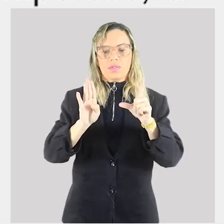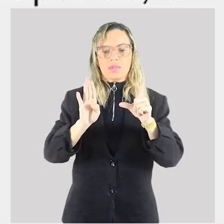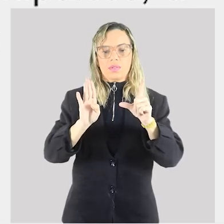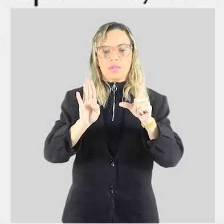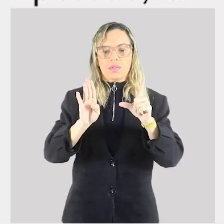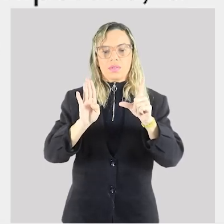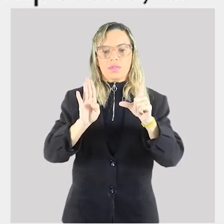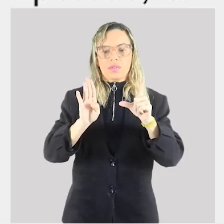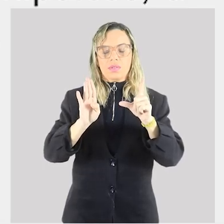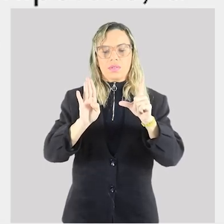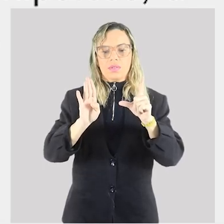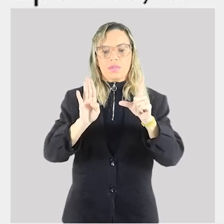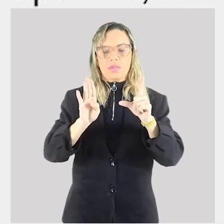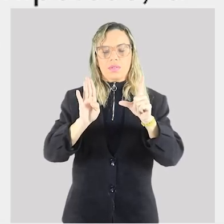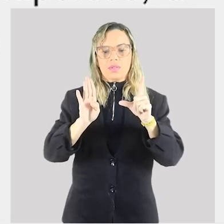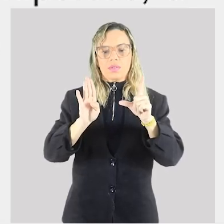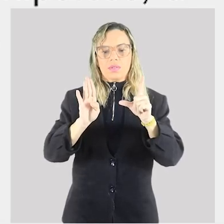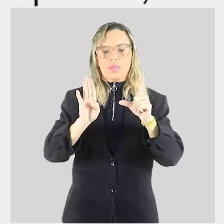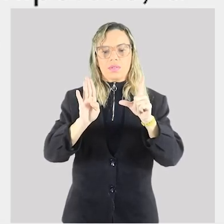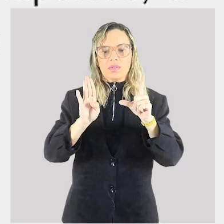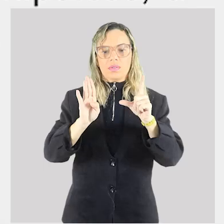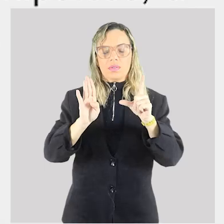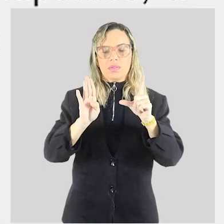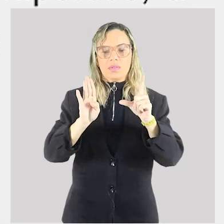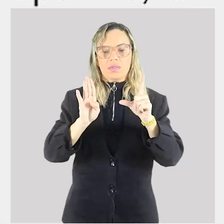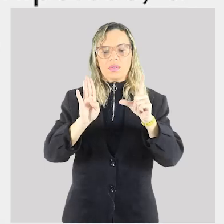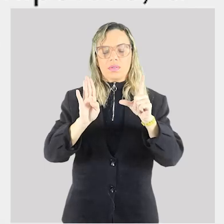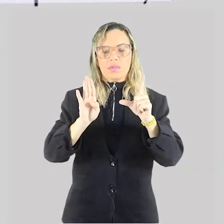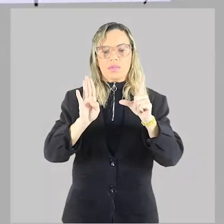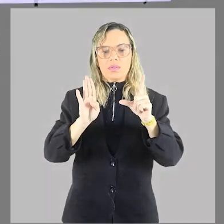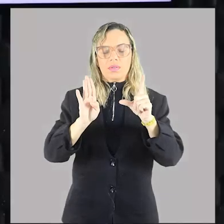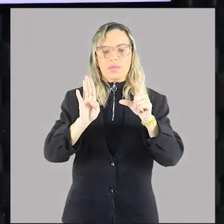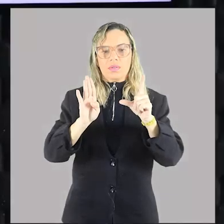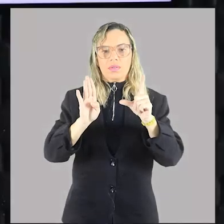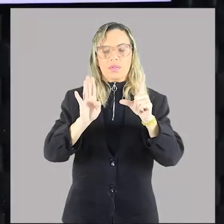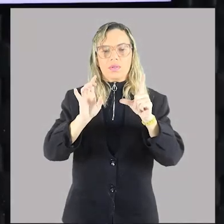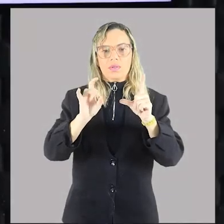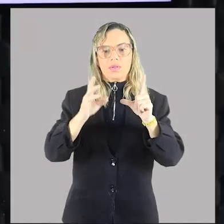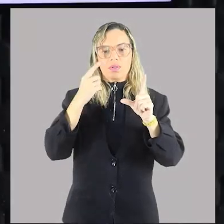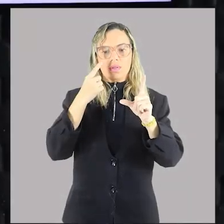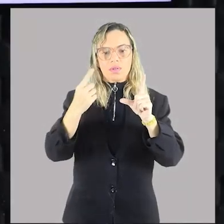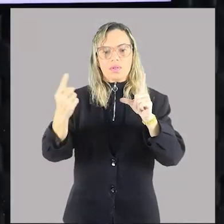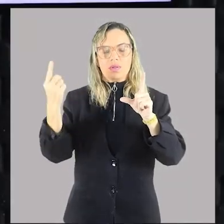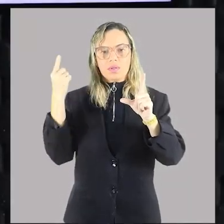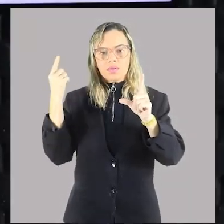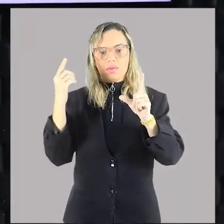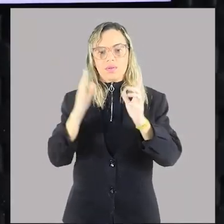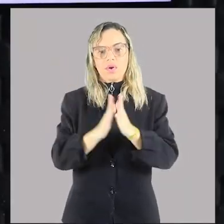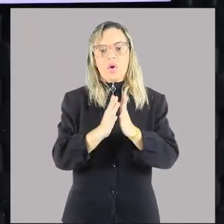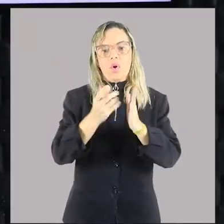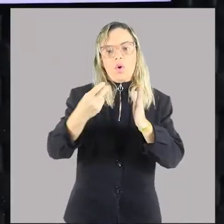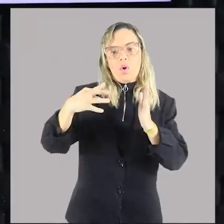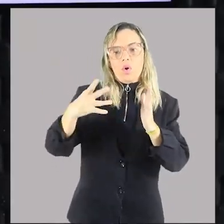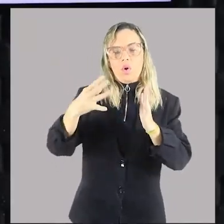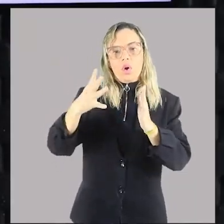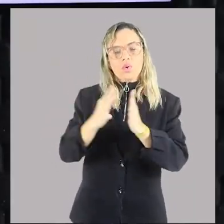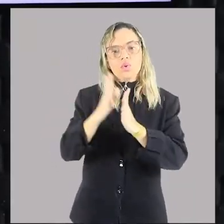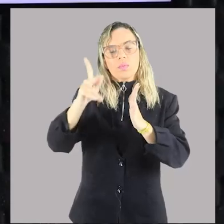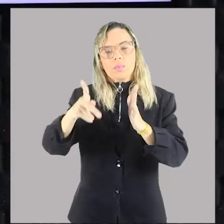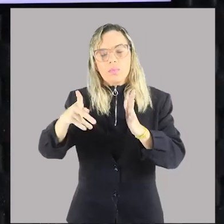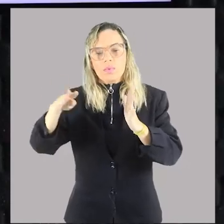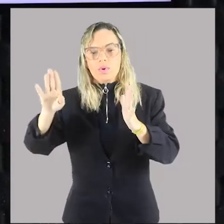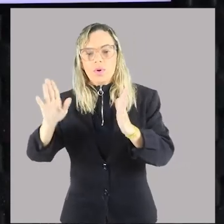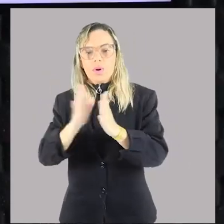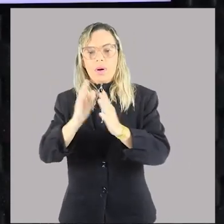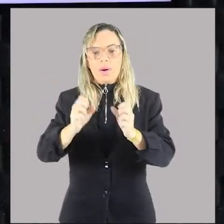por normas inferiores e decretos. Apenas quando se tratar de órgãos públicos é